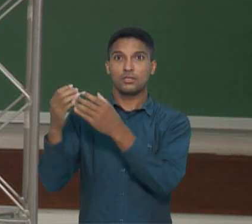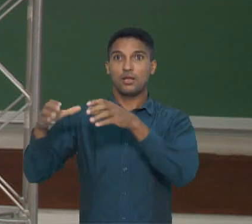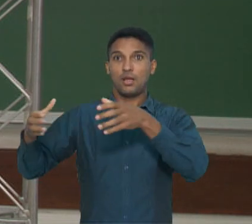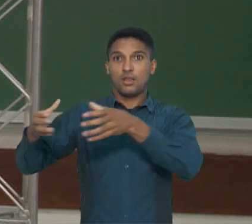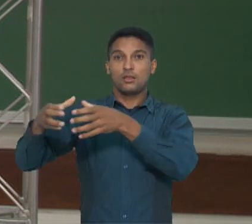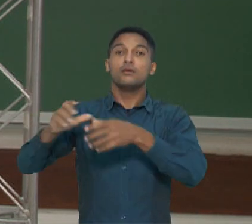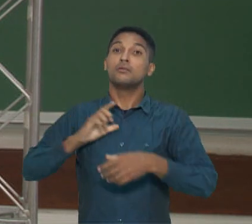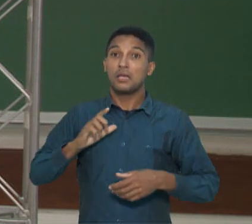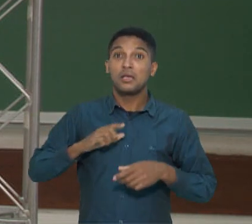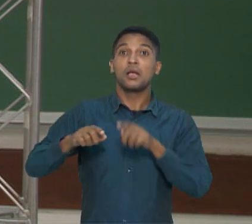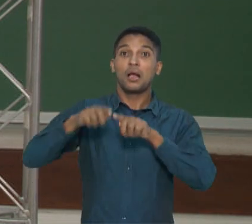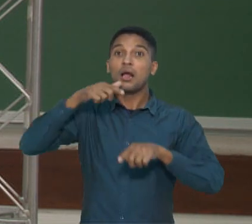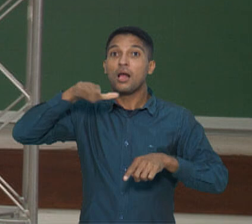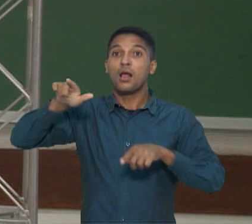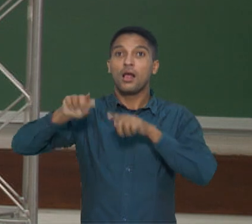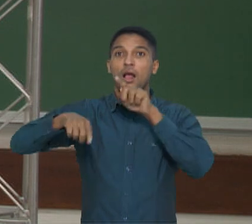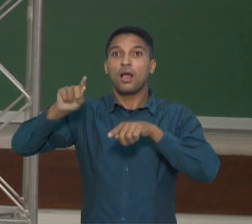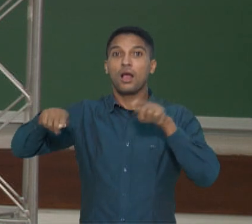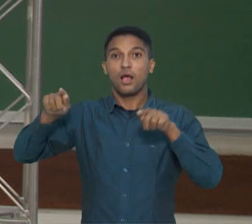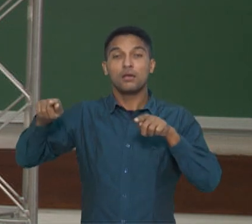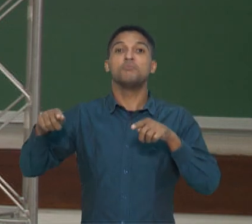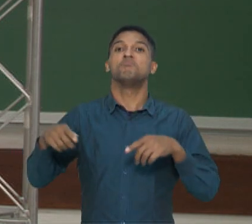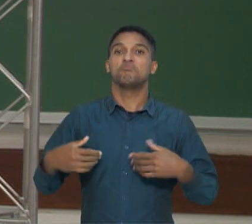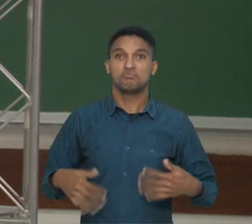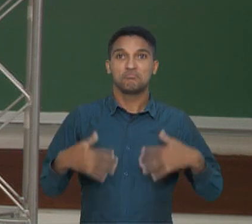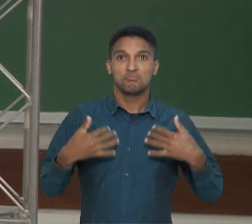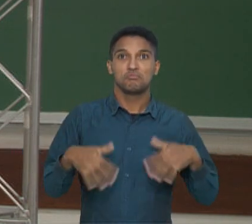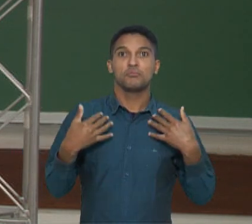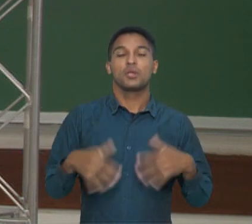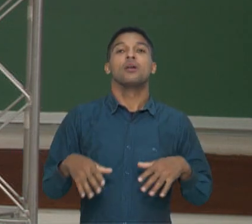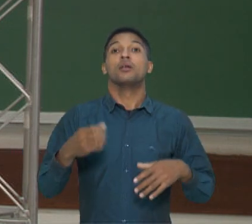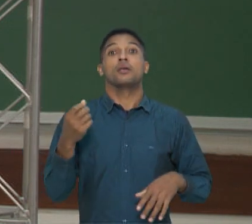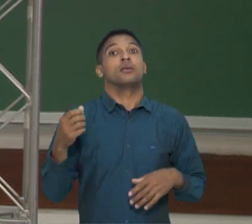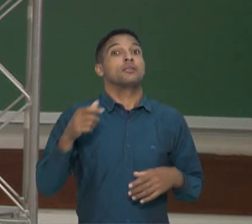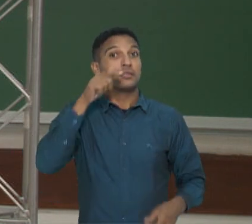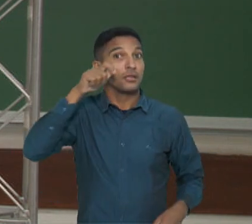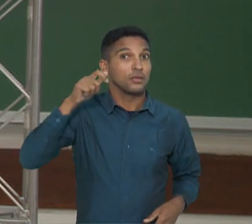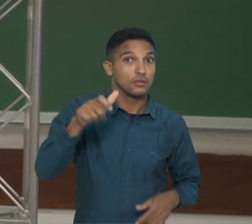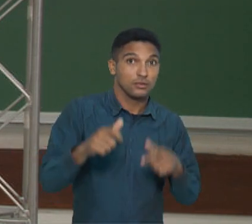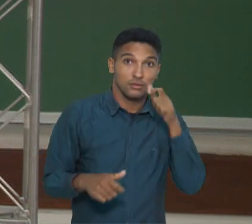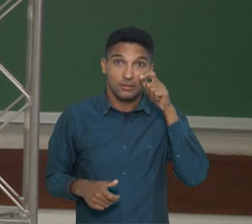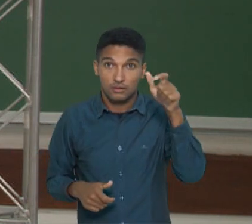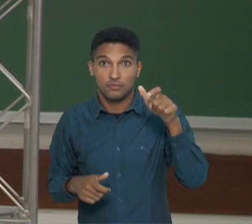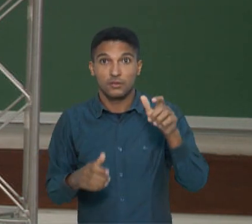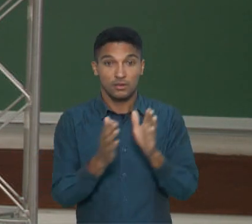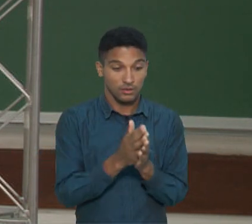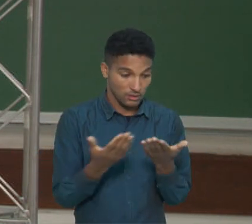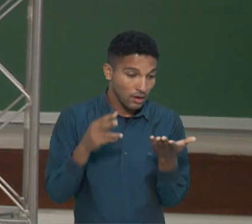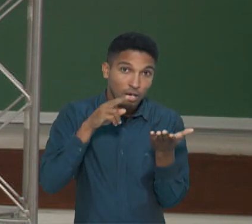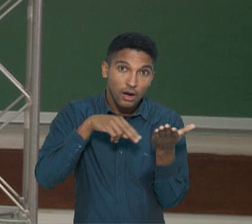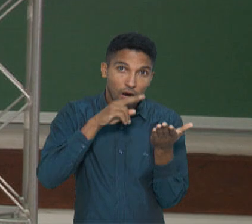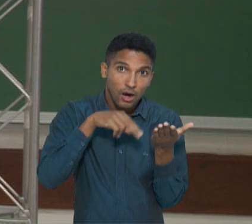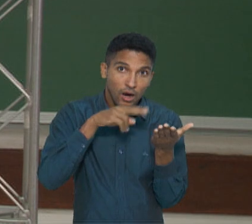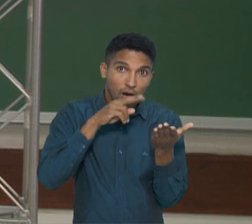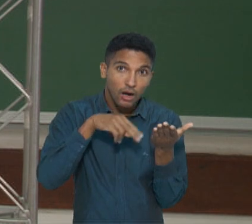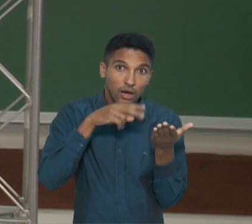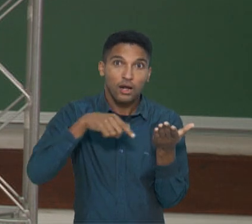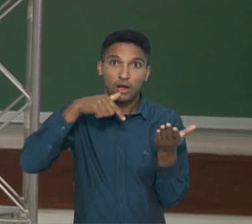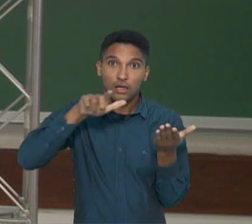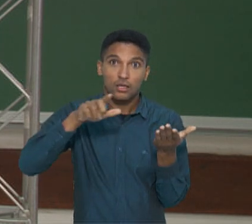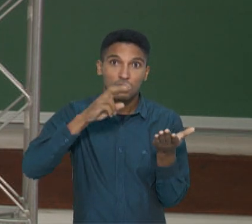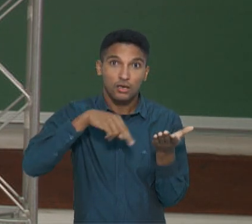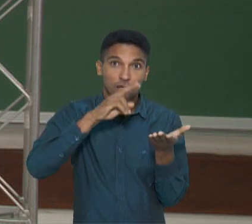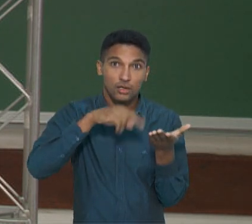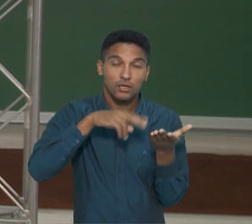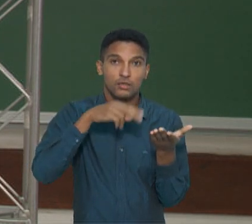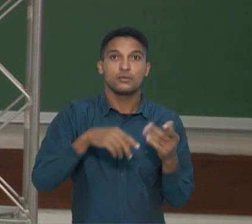sempre ler mais. E para você que está em casa, tem acesso à internet, consegue aí acessar os streamings,